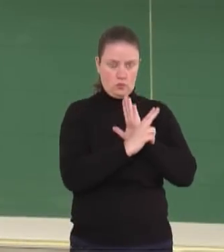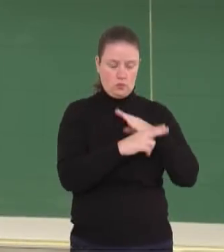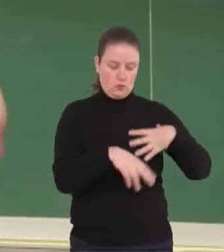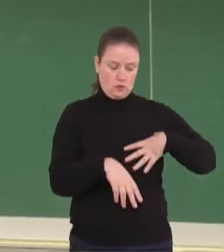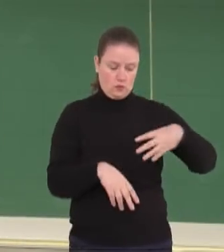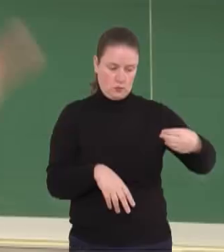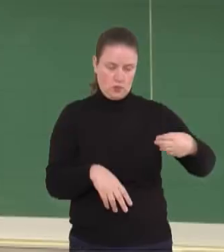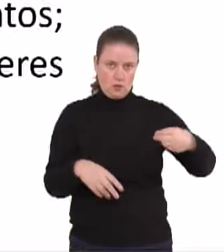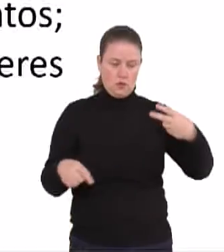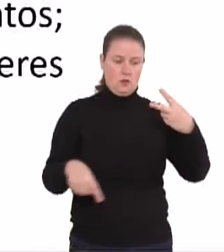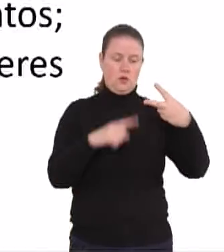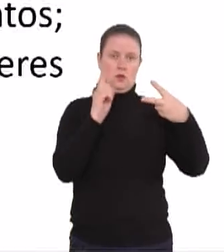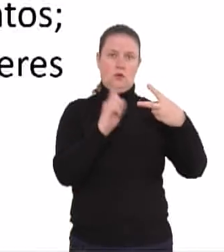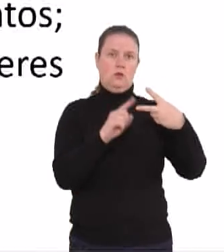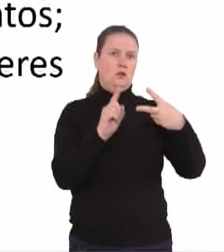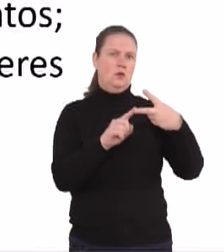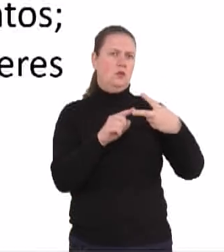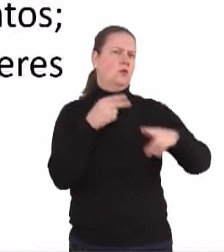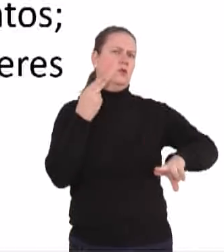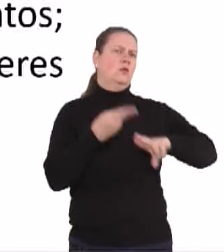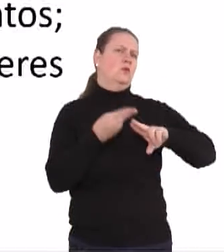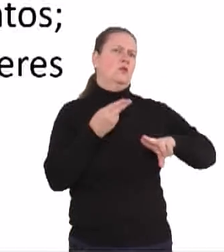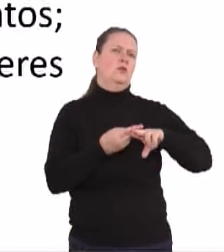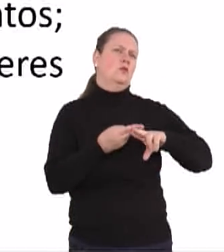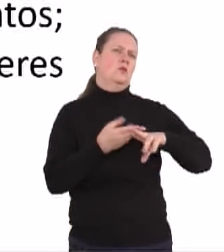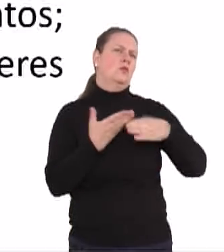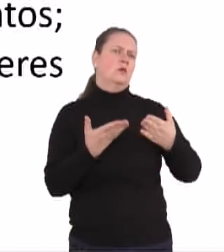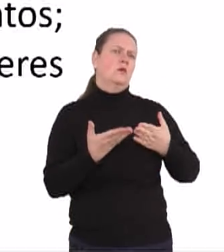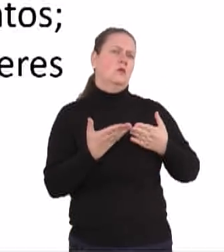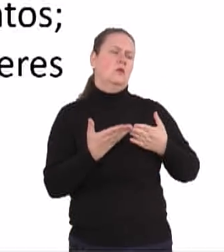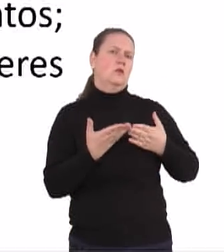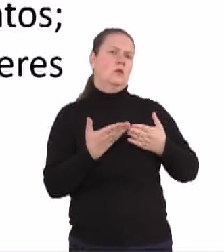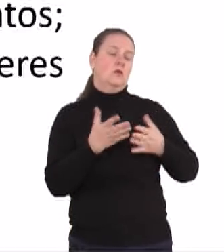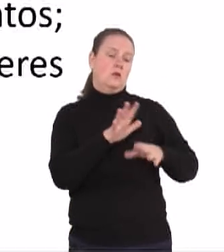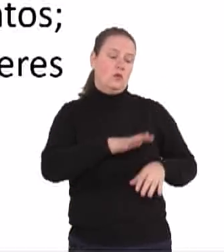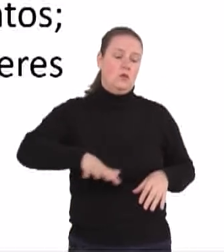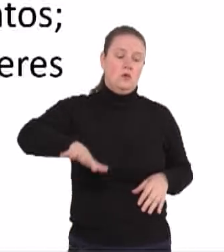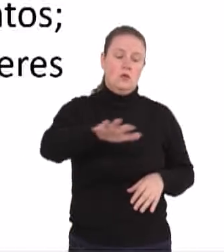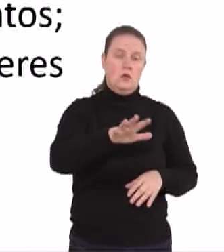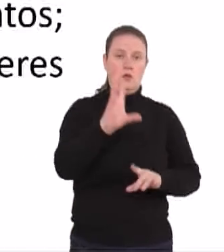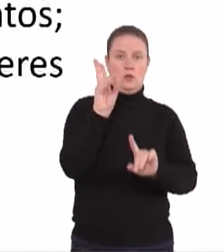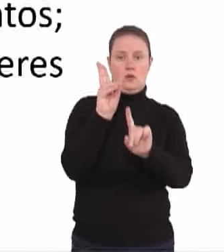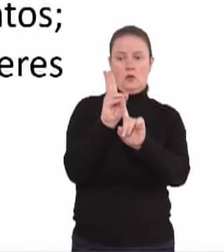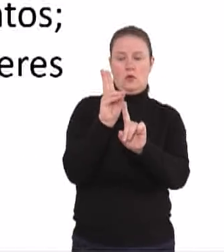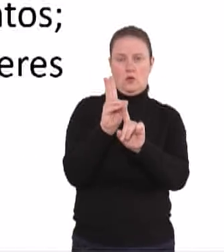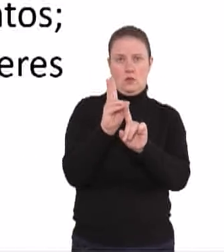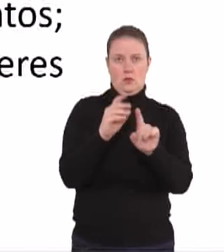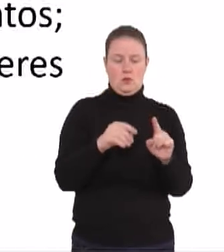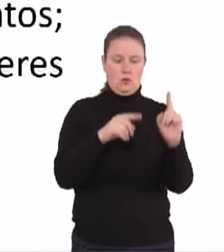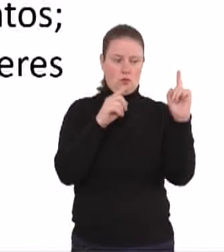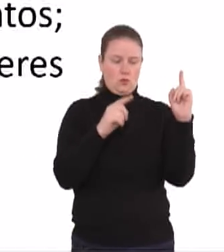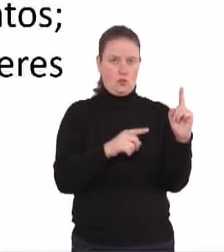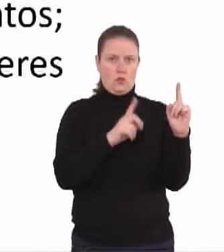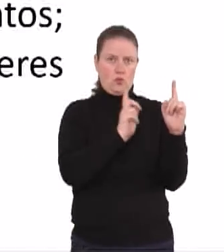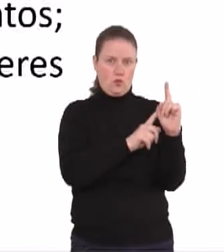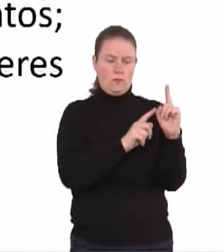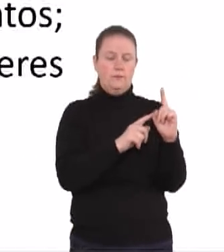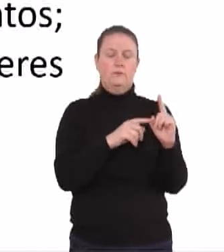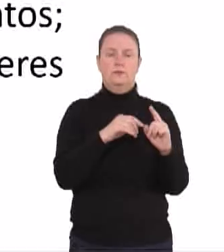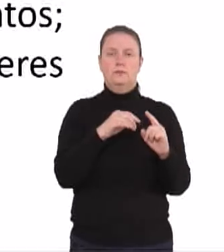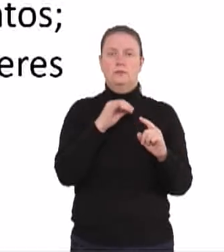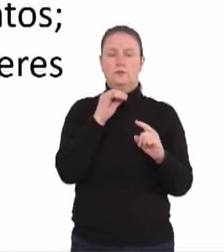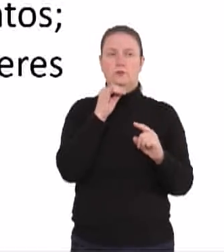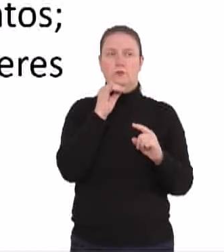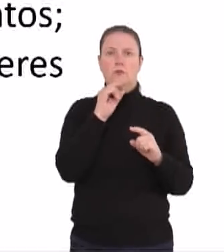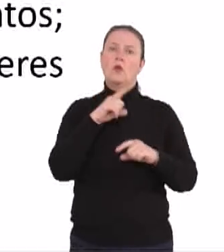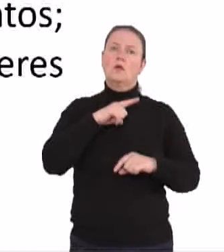filho e na sequência a função que ele ocupa ali naquela comunidade indígena, né? Então vem lá separado por vírgula essa